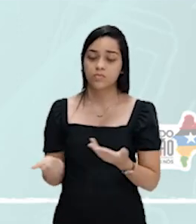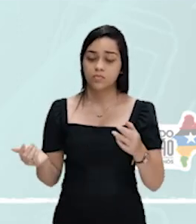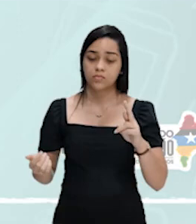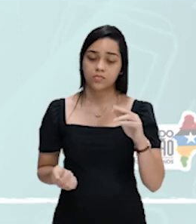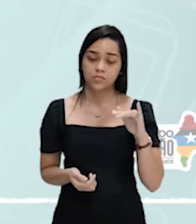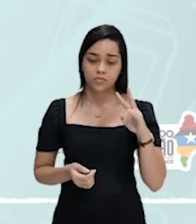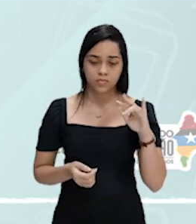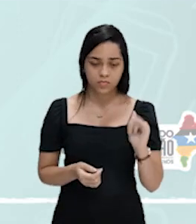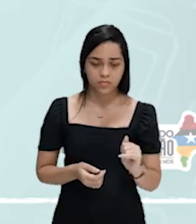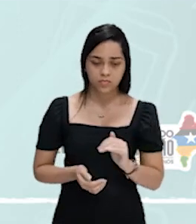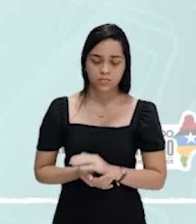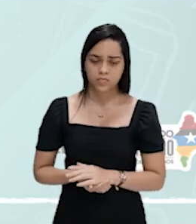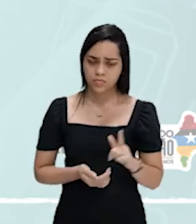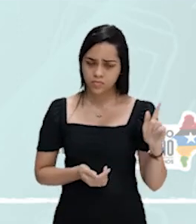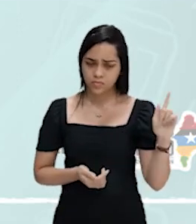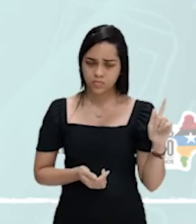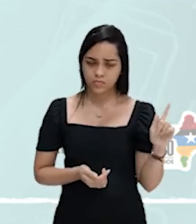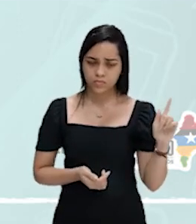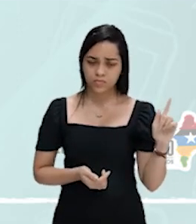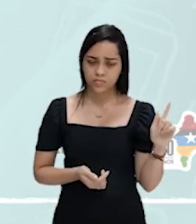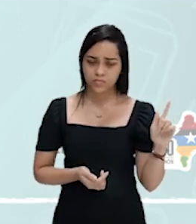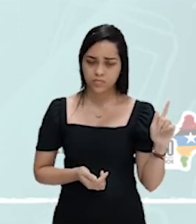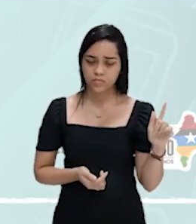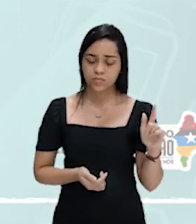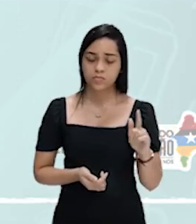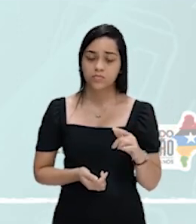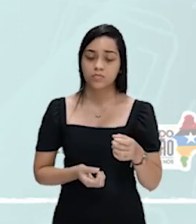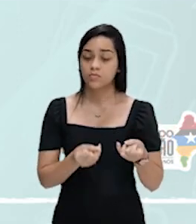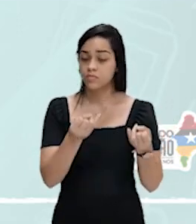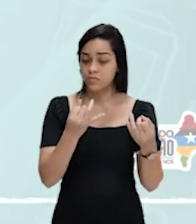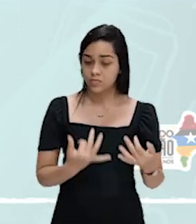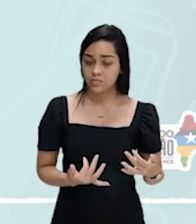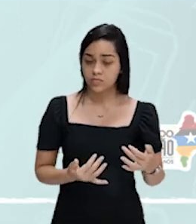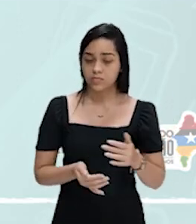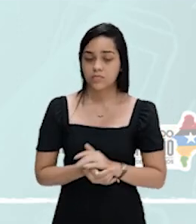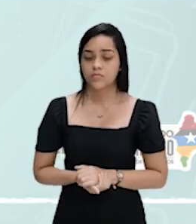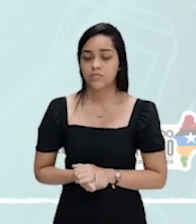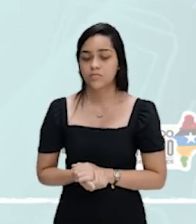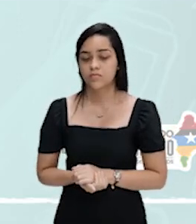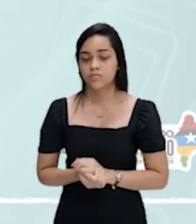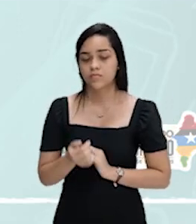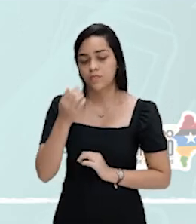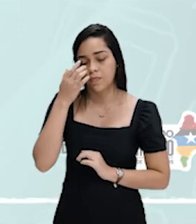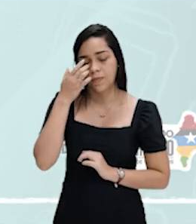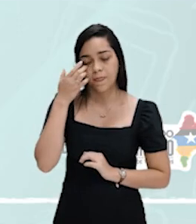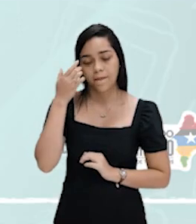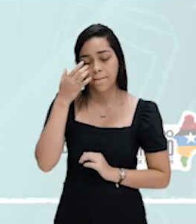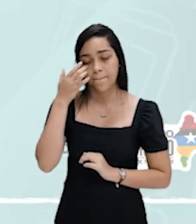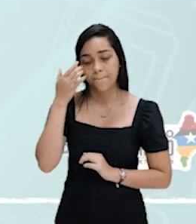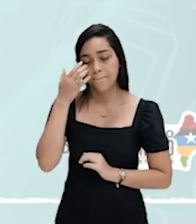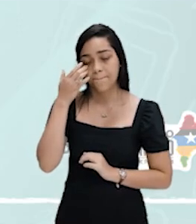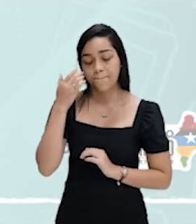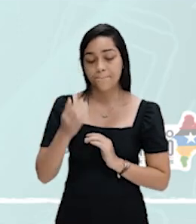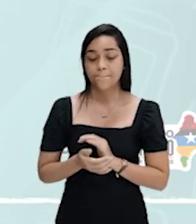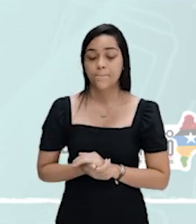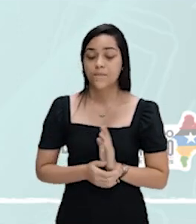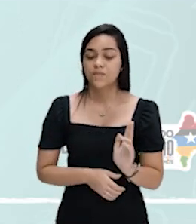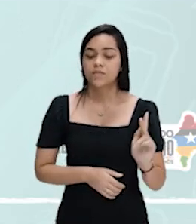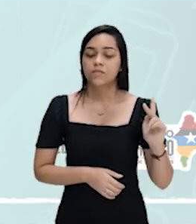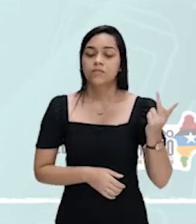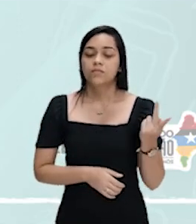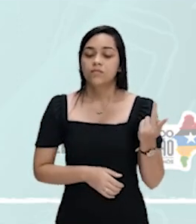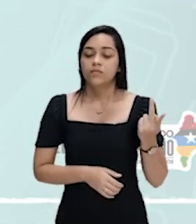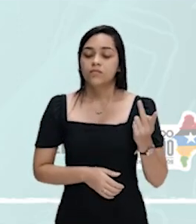Eu que não sou perfeito já errei muitas vezes quem não erra né explicativa e ainda os